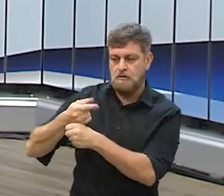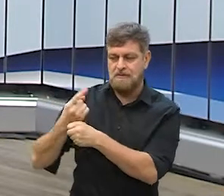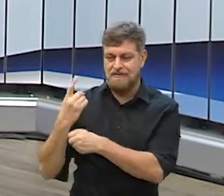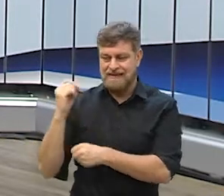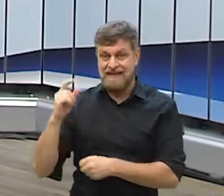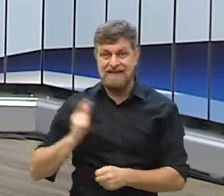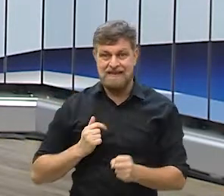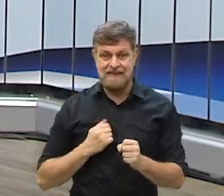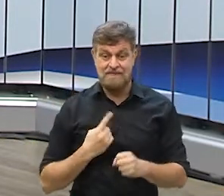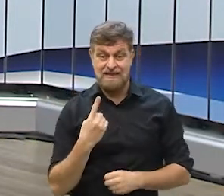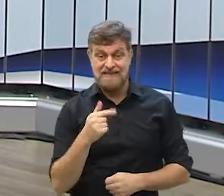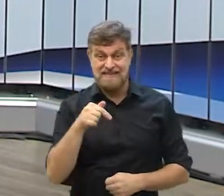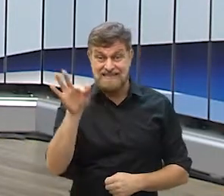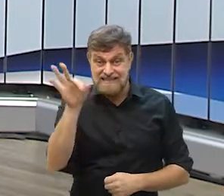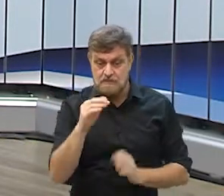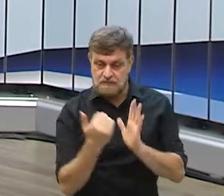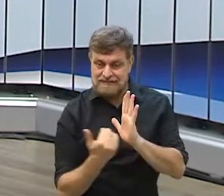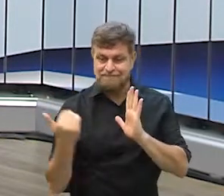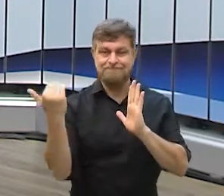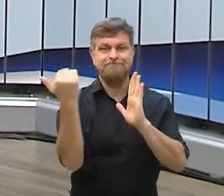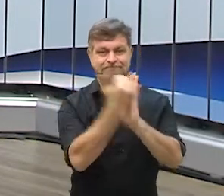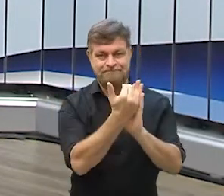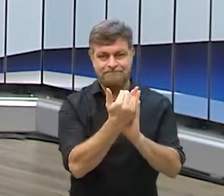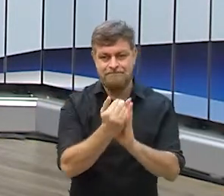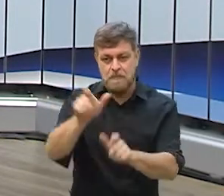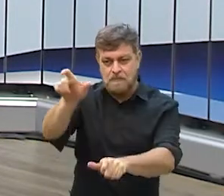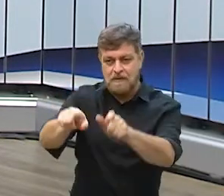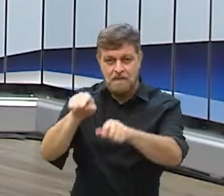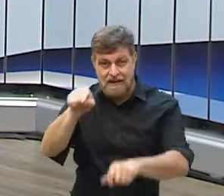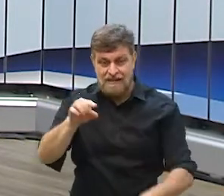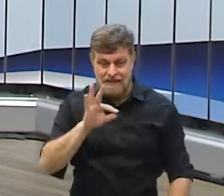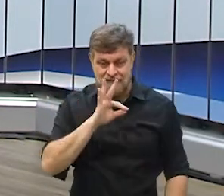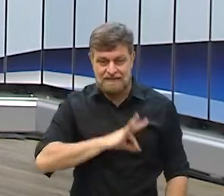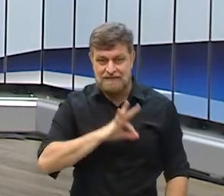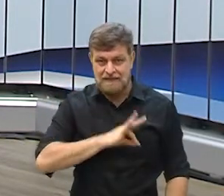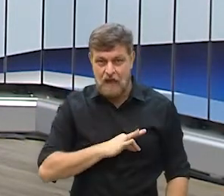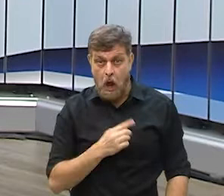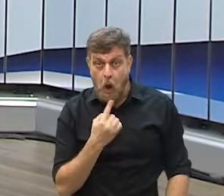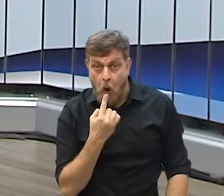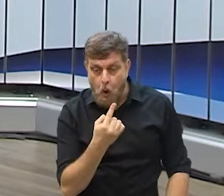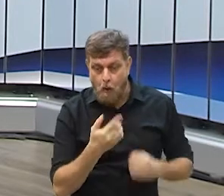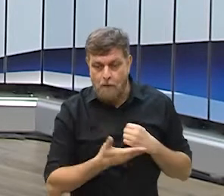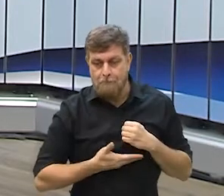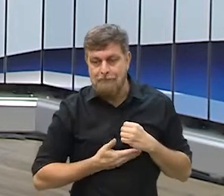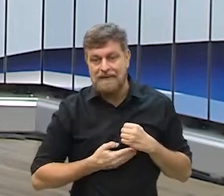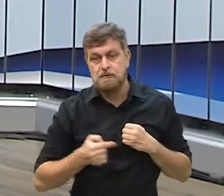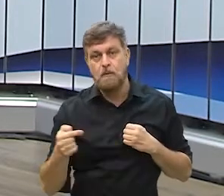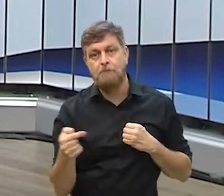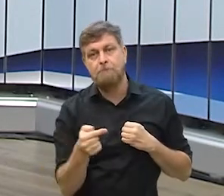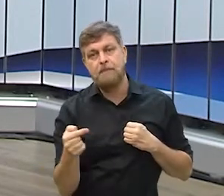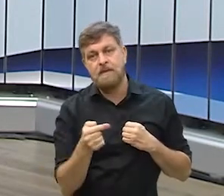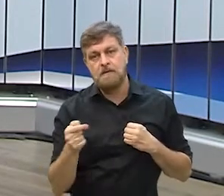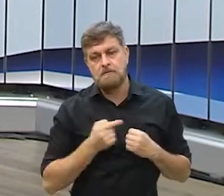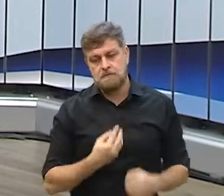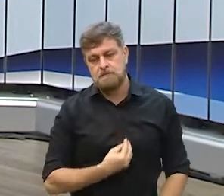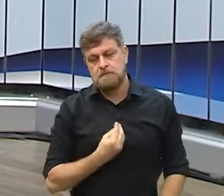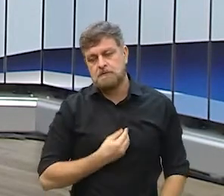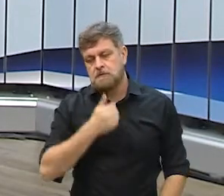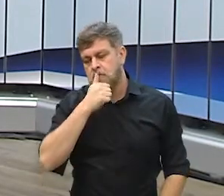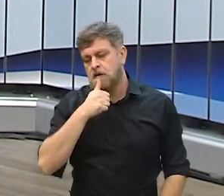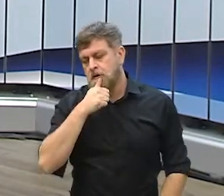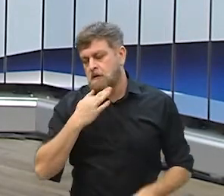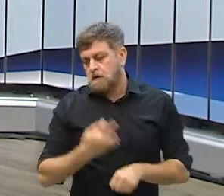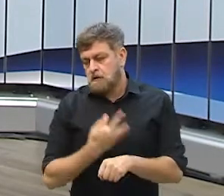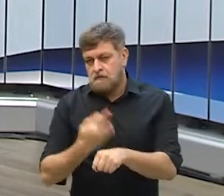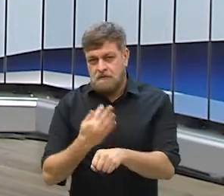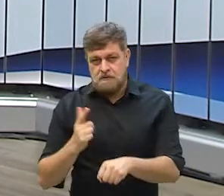de 17% das pessoas que vivem com menos de um salário mínimo mensal sobrevivem. Estava na